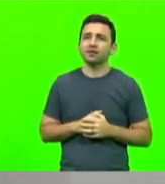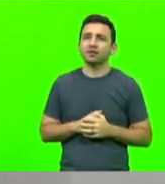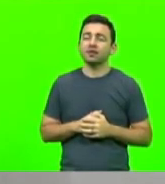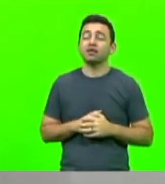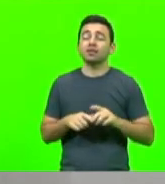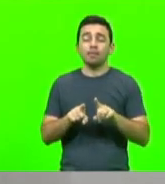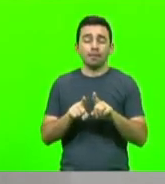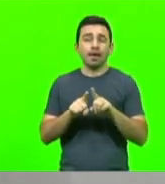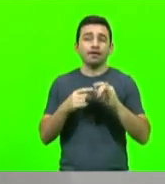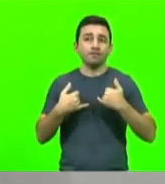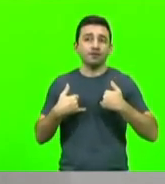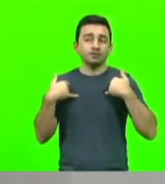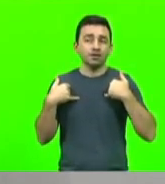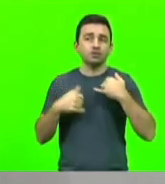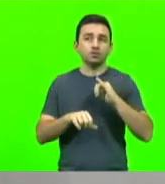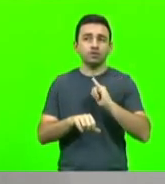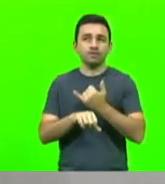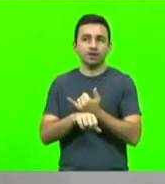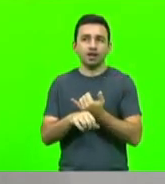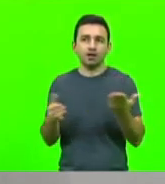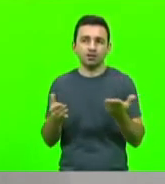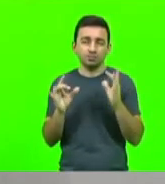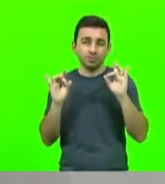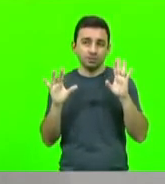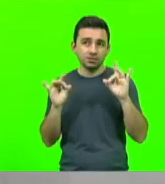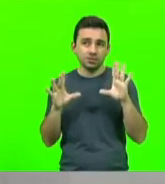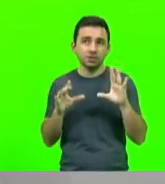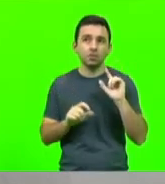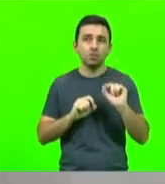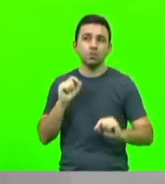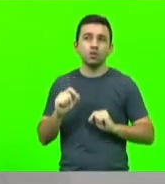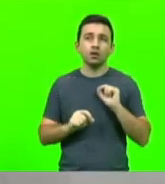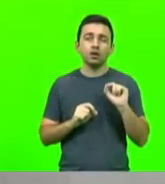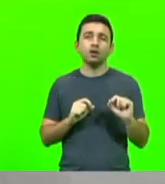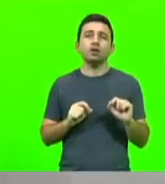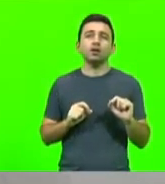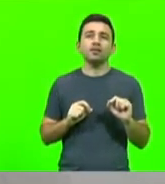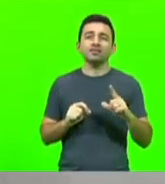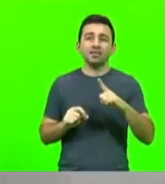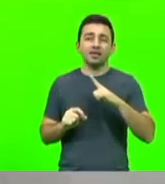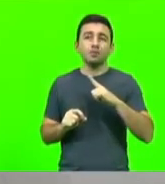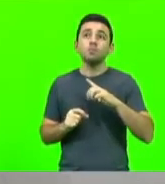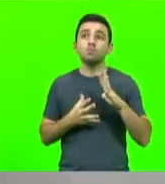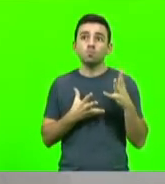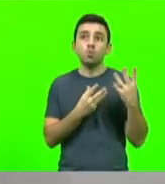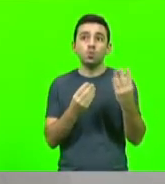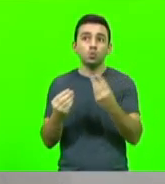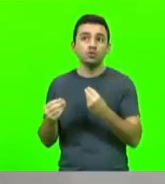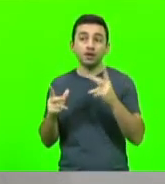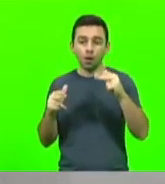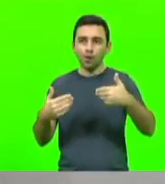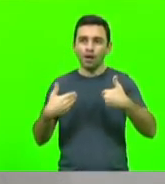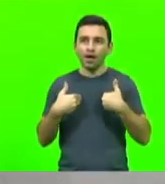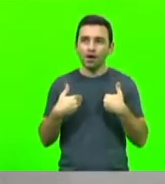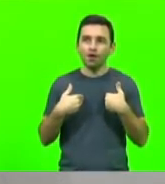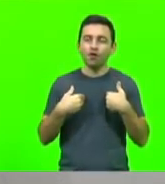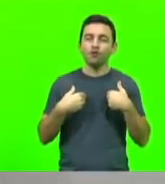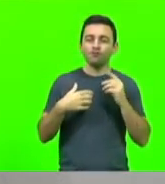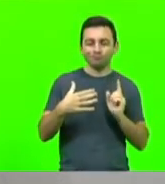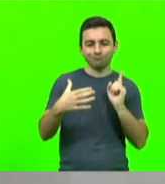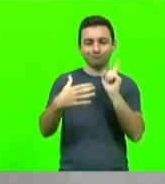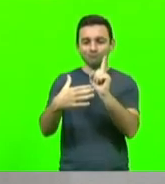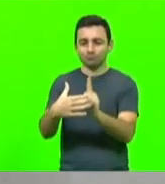Joinville, quero mencionar de forma direta todos os migrantes também que foram ali, como eu, para a cidade de Joinville e